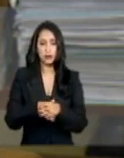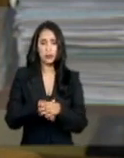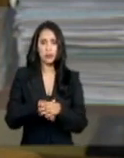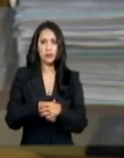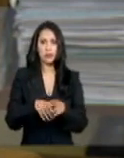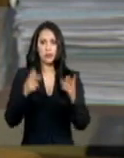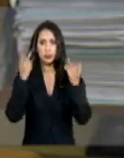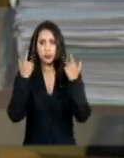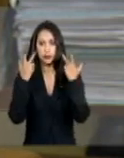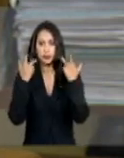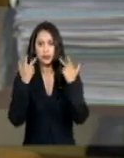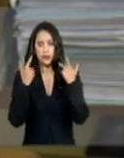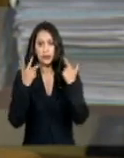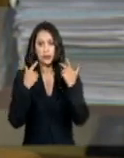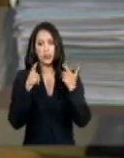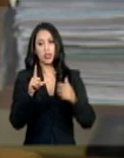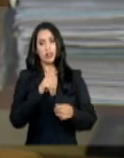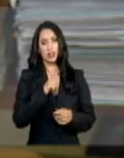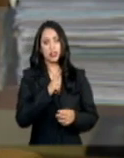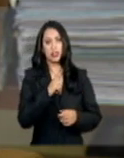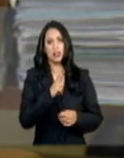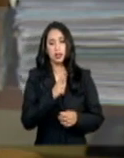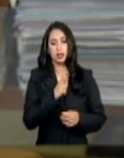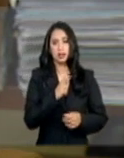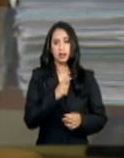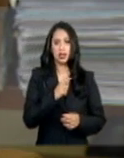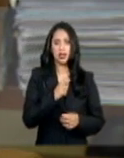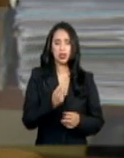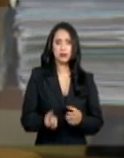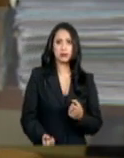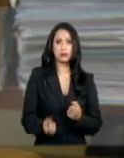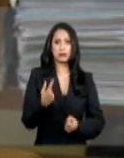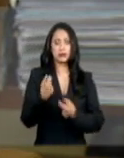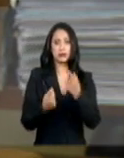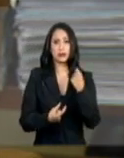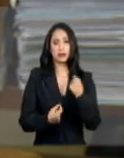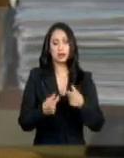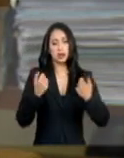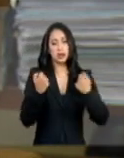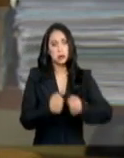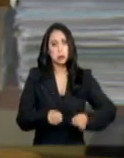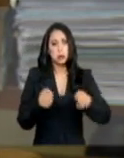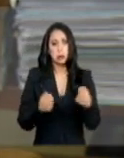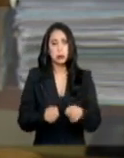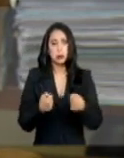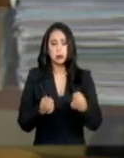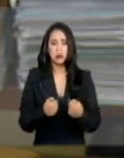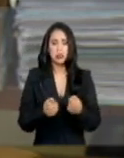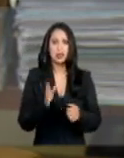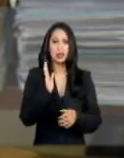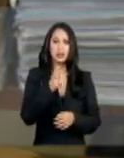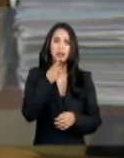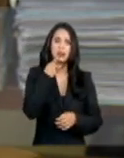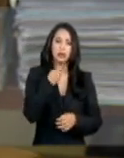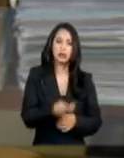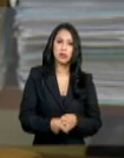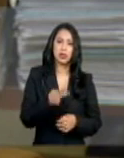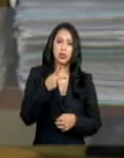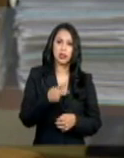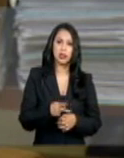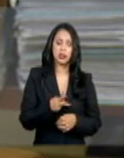premente e inédita necessidade de anteriormente ensino a declaração de